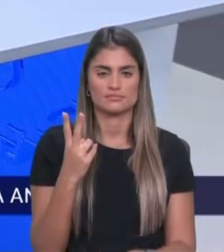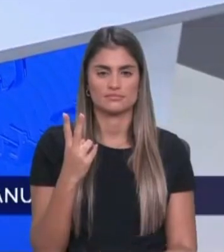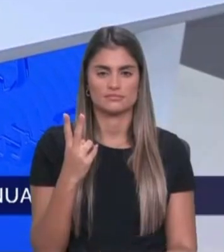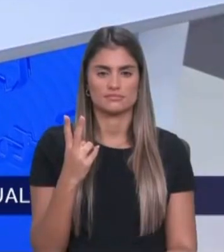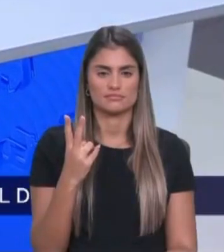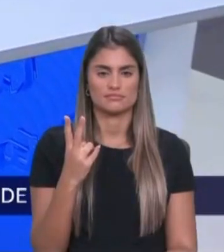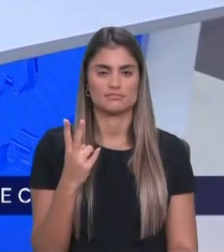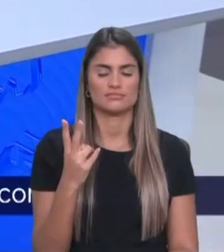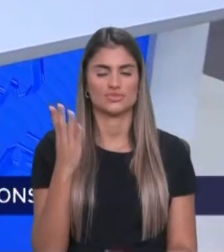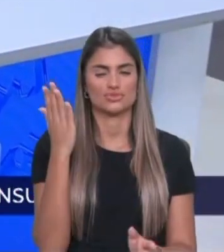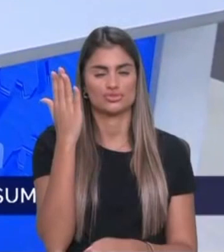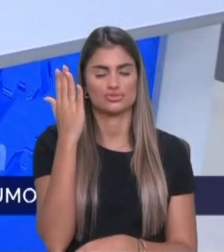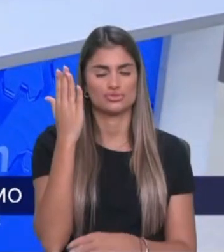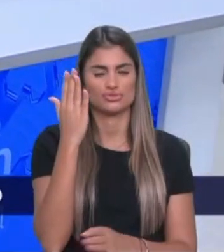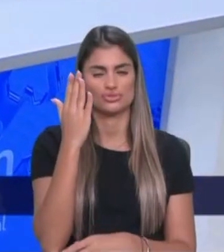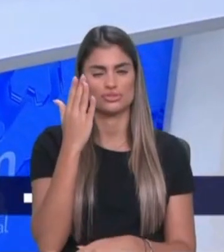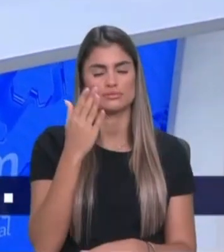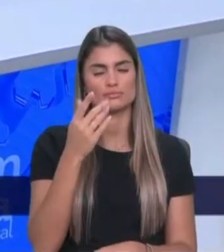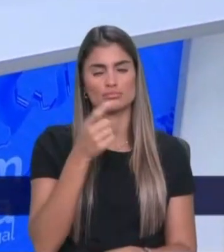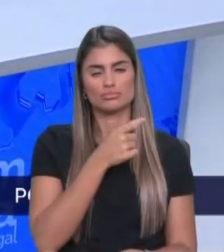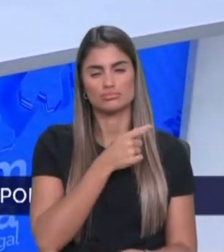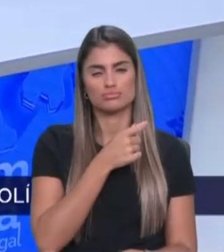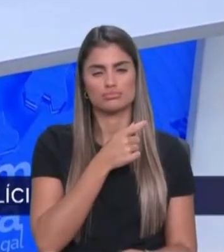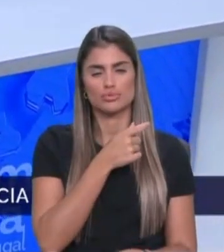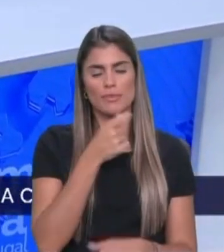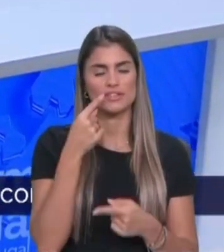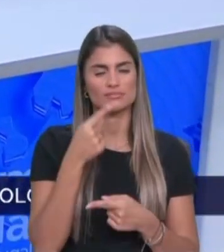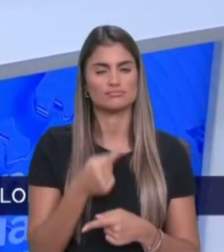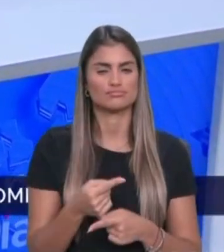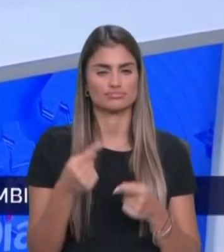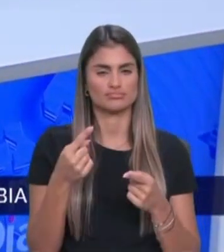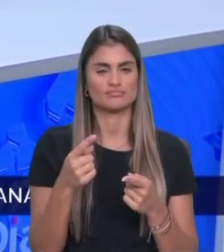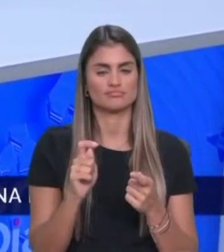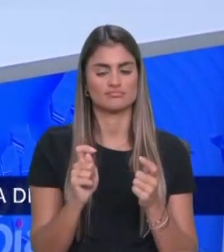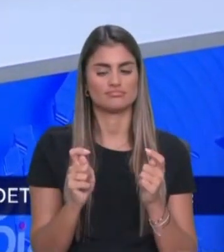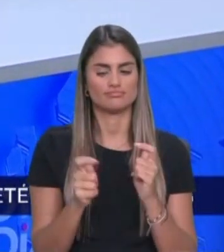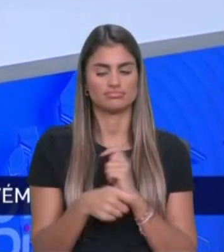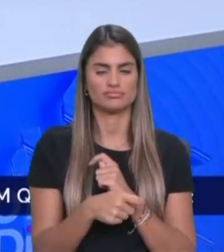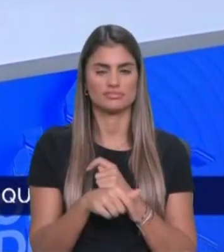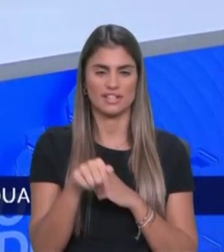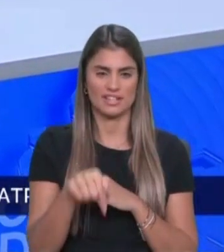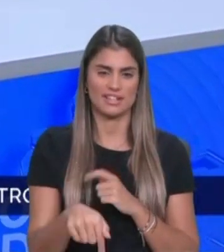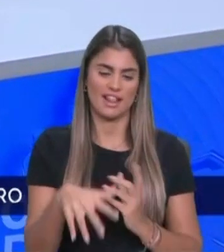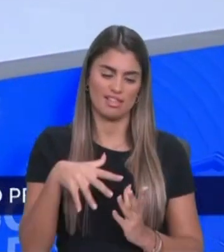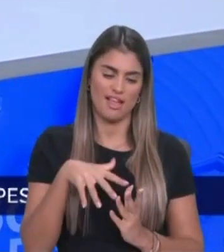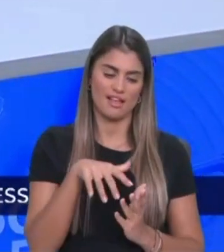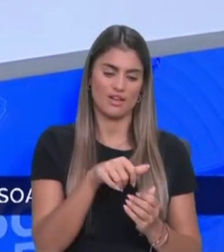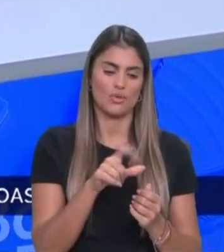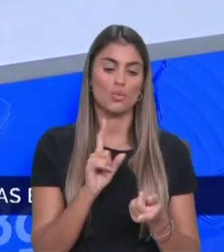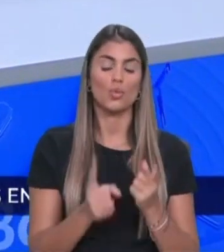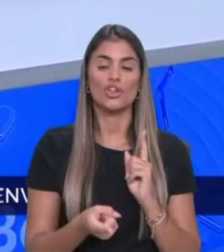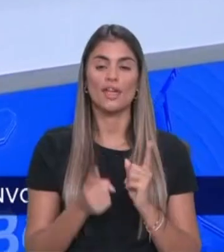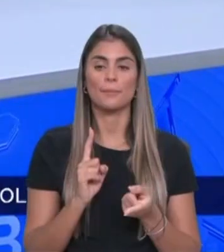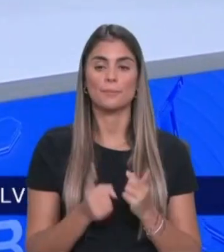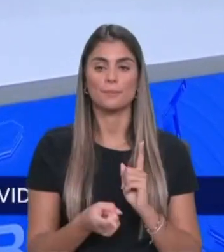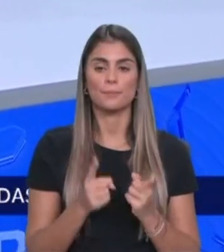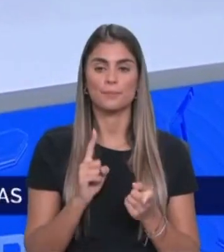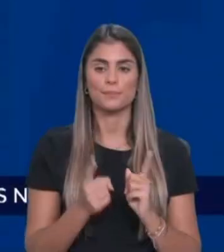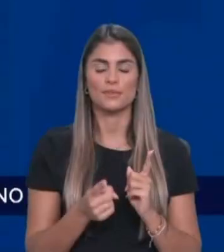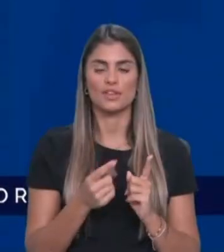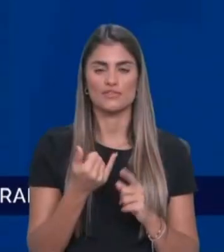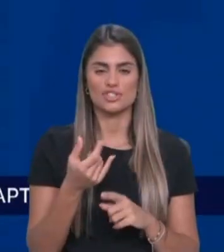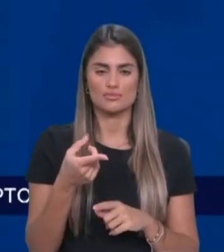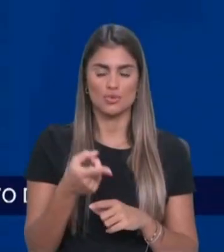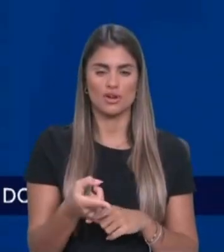Espacial Internacional e que prometem, de certa forma, revelações e revoluções cá na Terra. De que é que se tratam? Olha, foi a